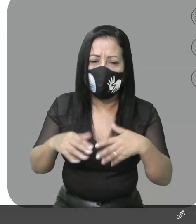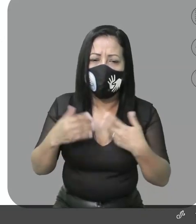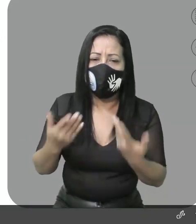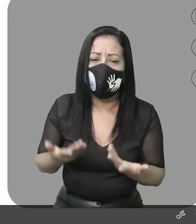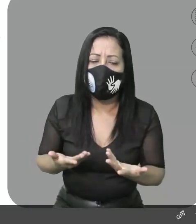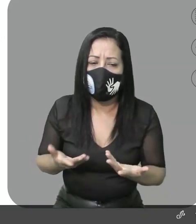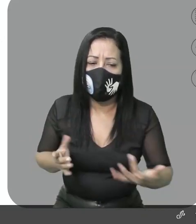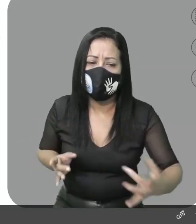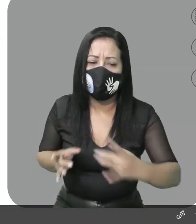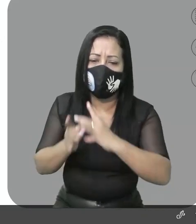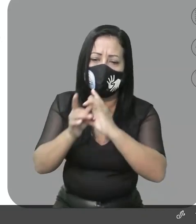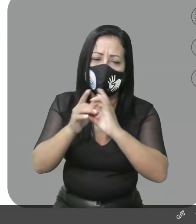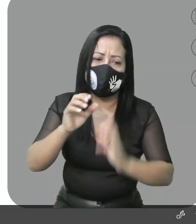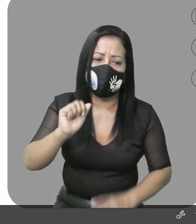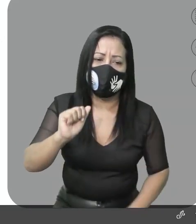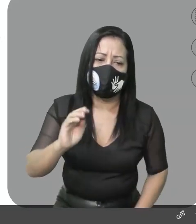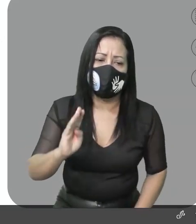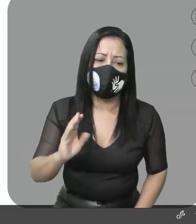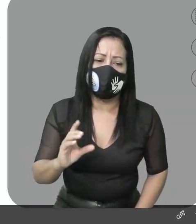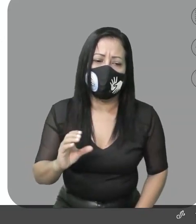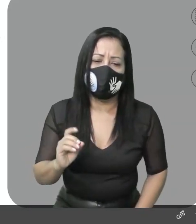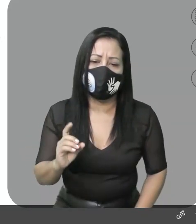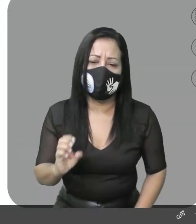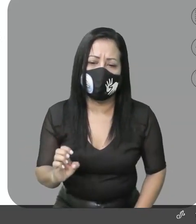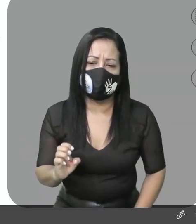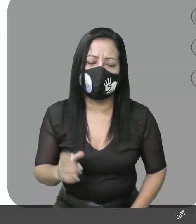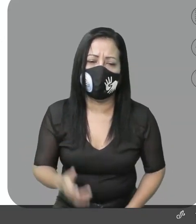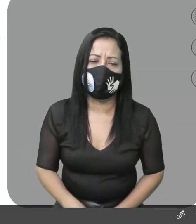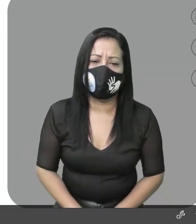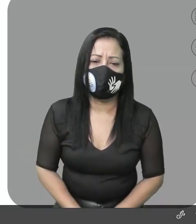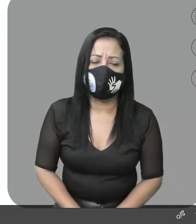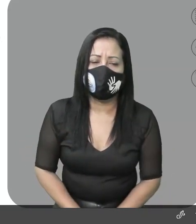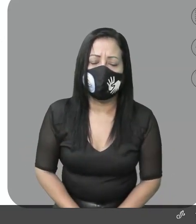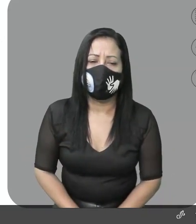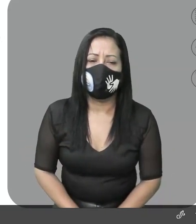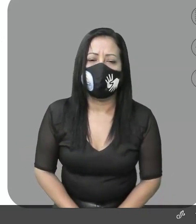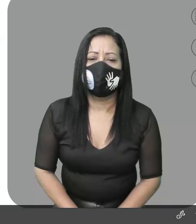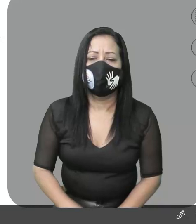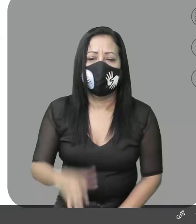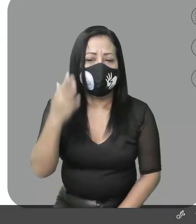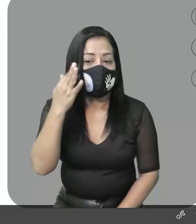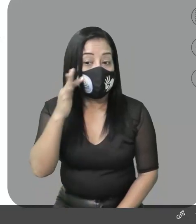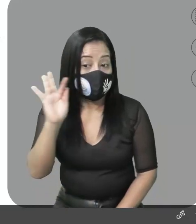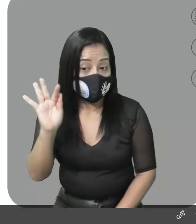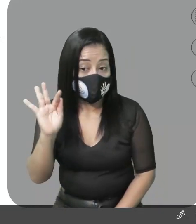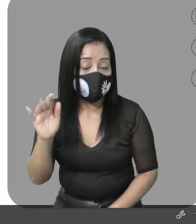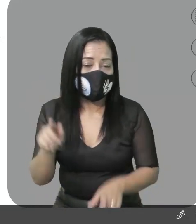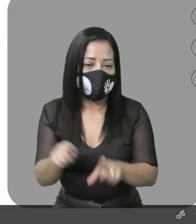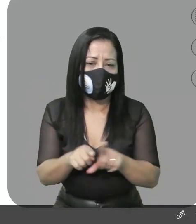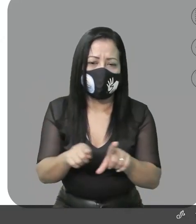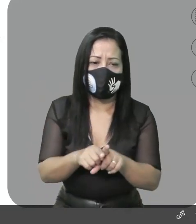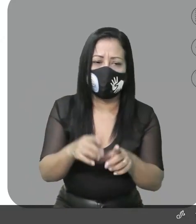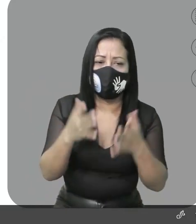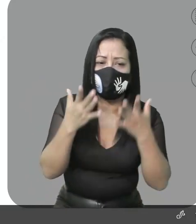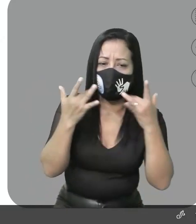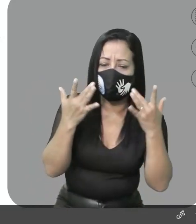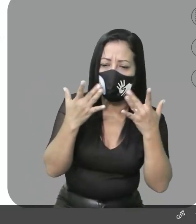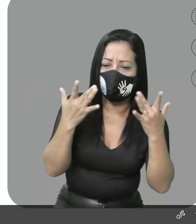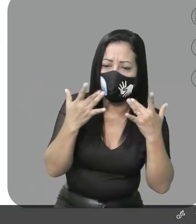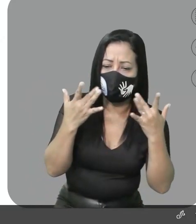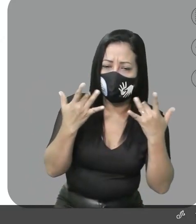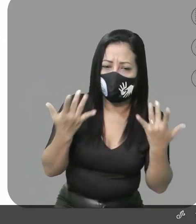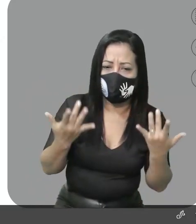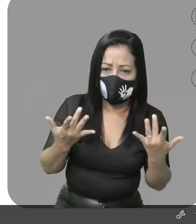democracia. Encontraram seu desenvolvimento máximo enquanto as artes, a filosofia, o teatro, conheceram